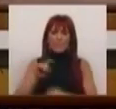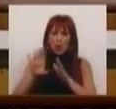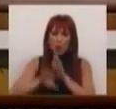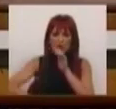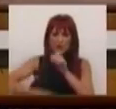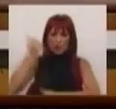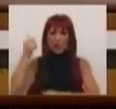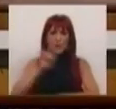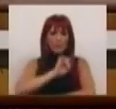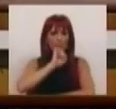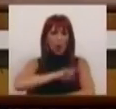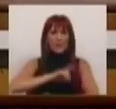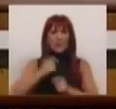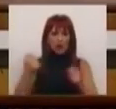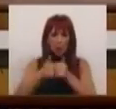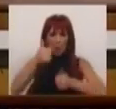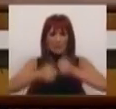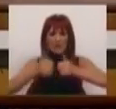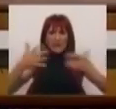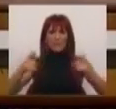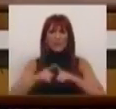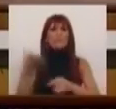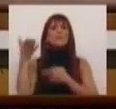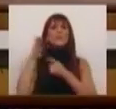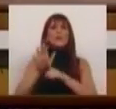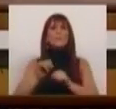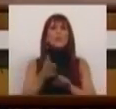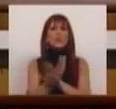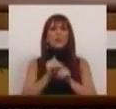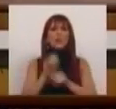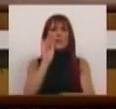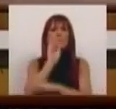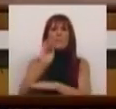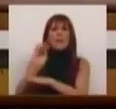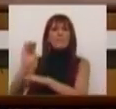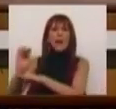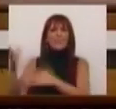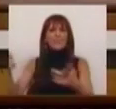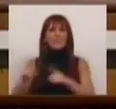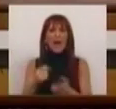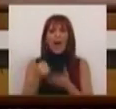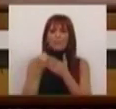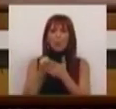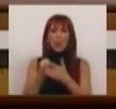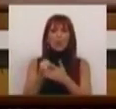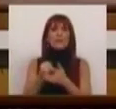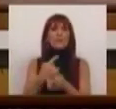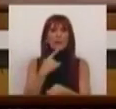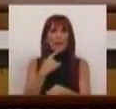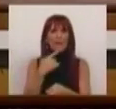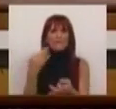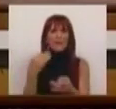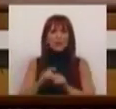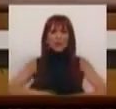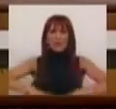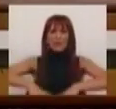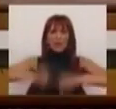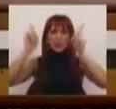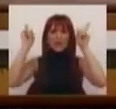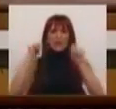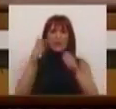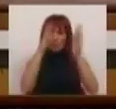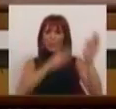condições potenciais de competitividade, nomeadamente no setor alimentar, apoiando expressamente o desenvolvimento